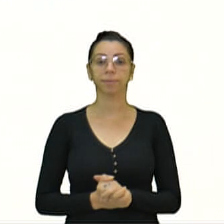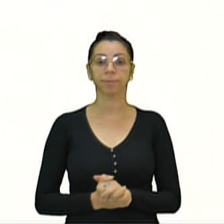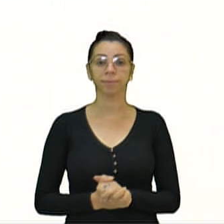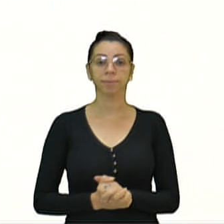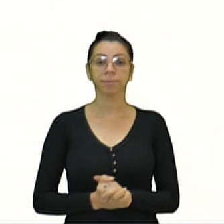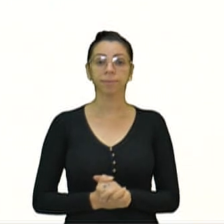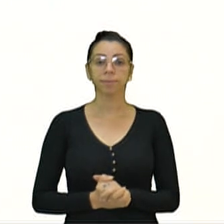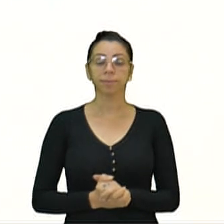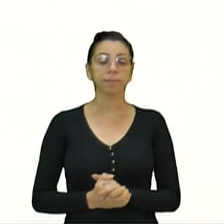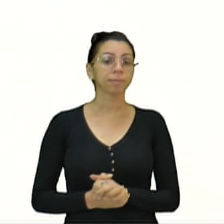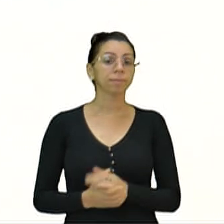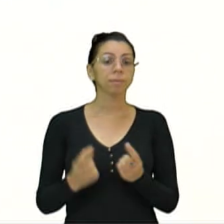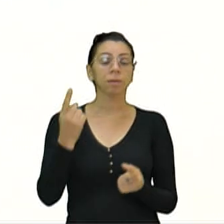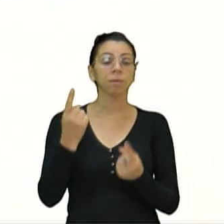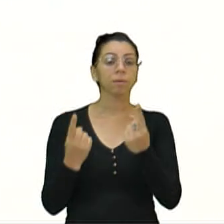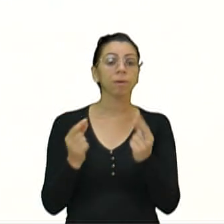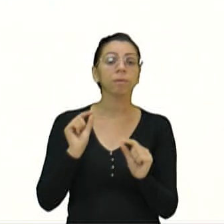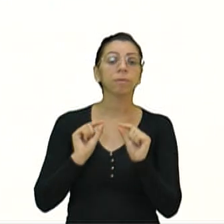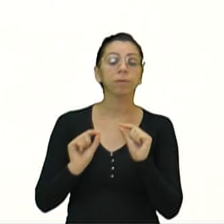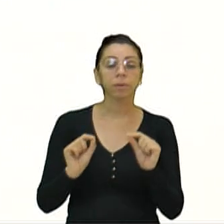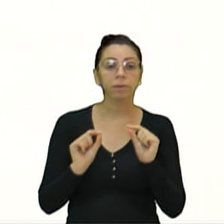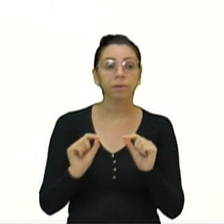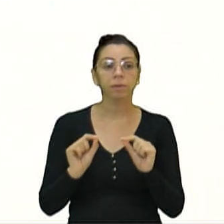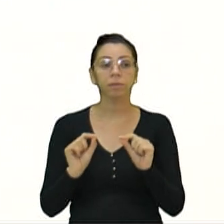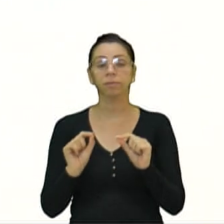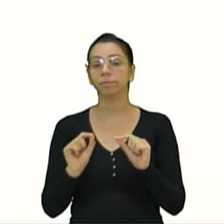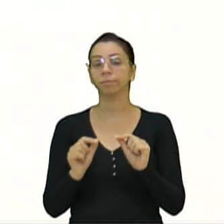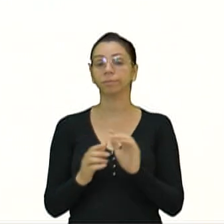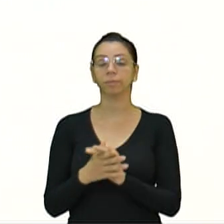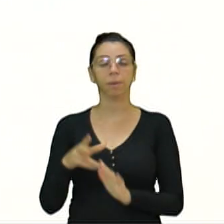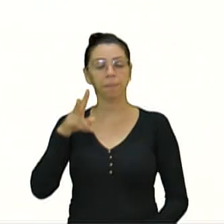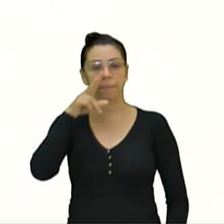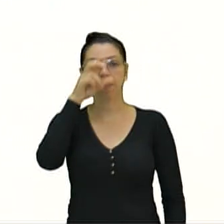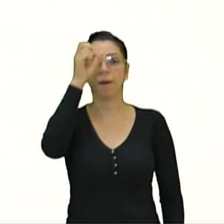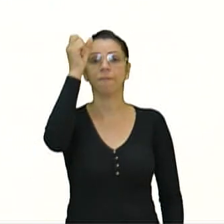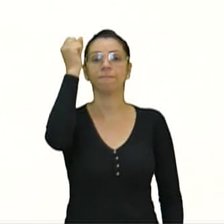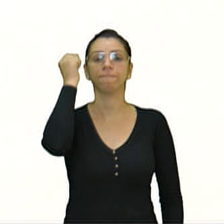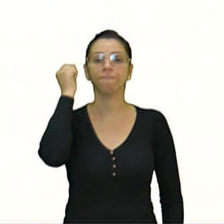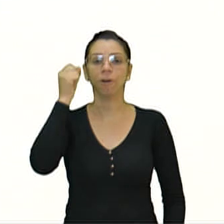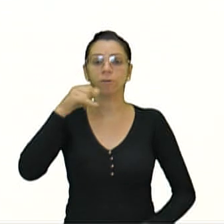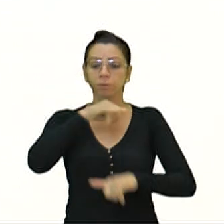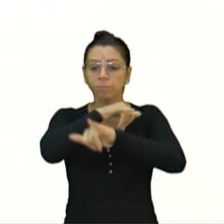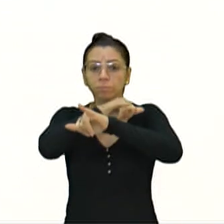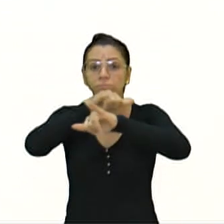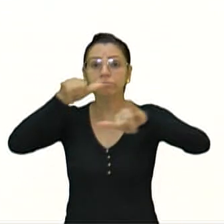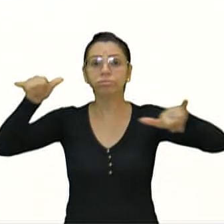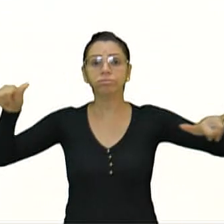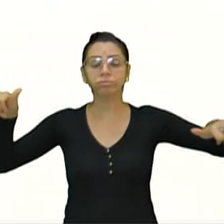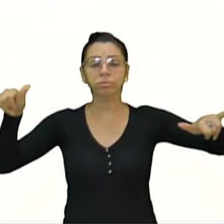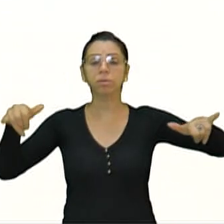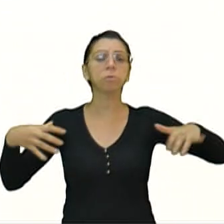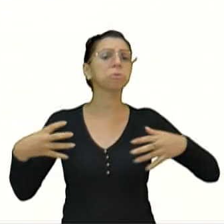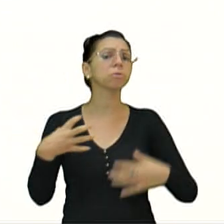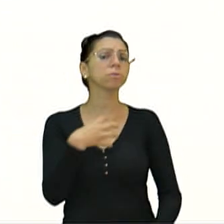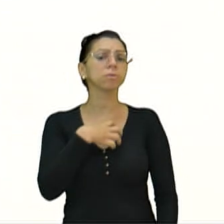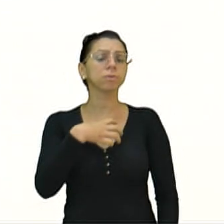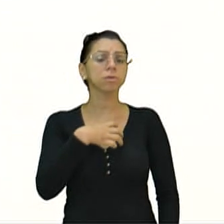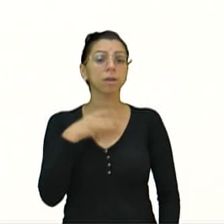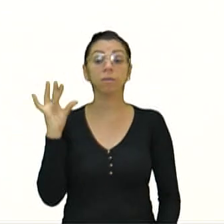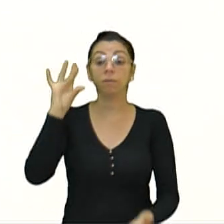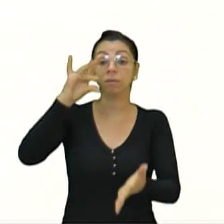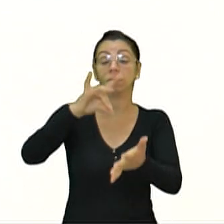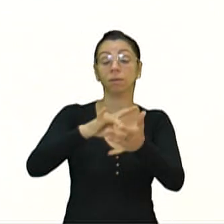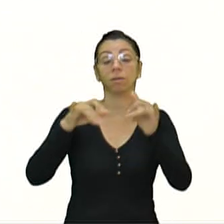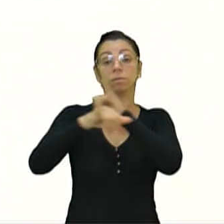nowadays? Qual é a forma mais poderosa, qual é a forma mais forte de anúncio hoje em dia? Qual é a maneira mais eficaz de